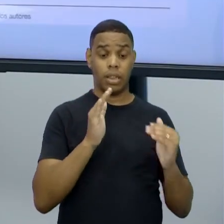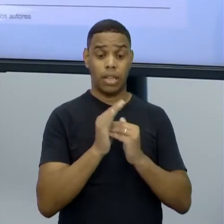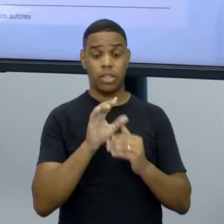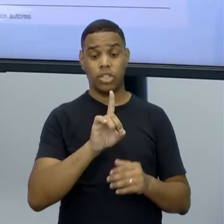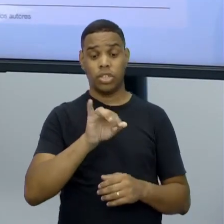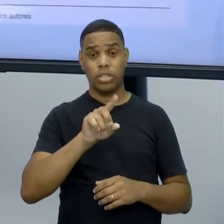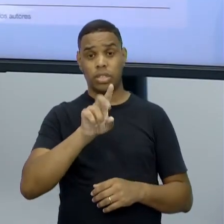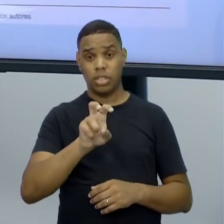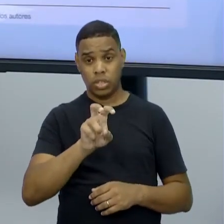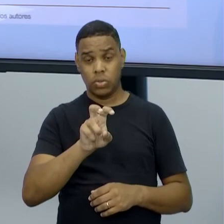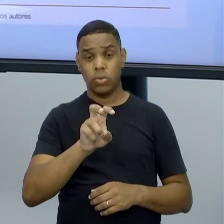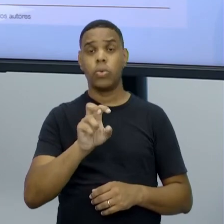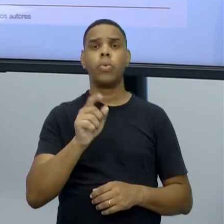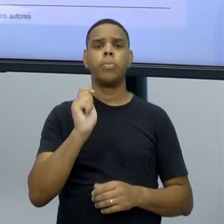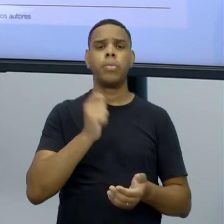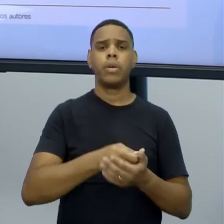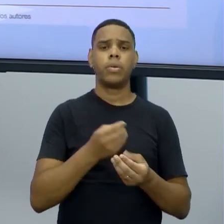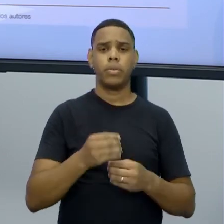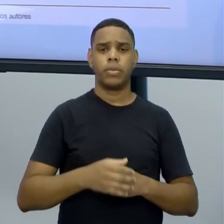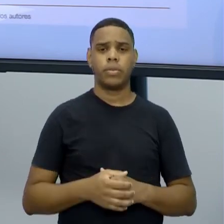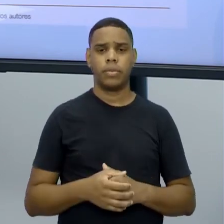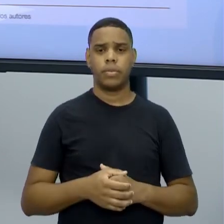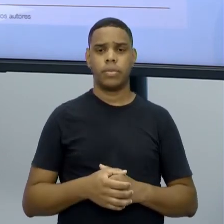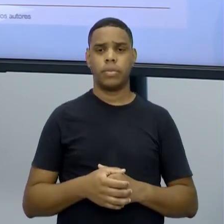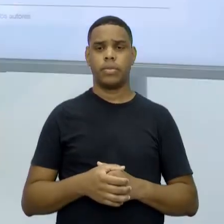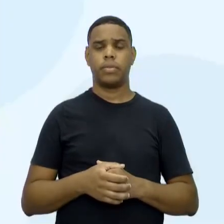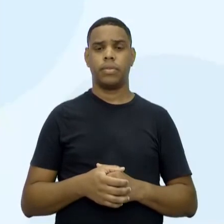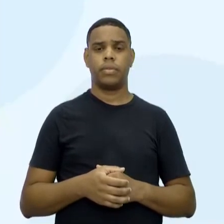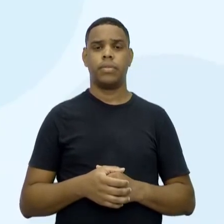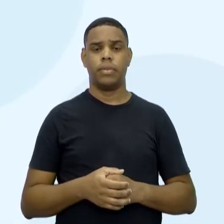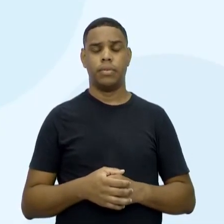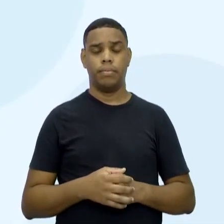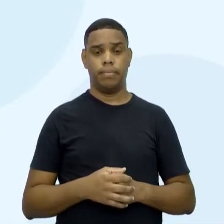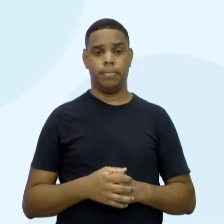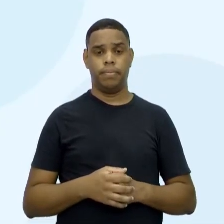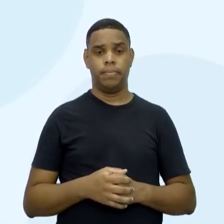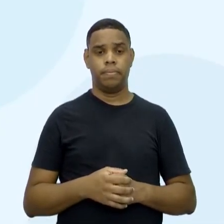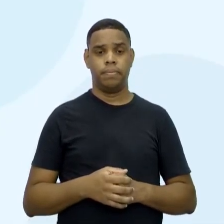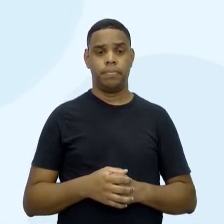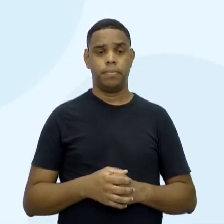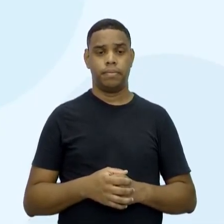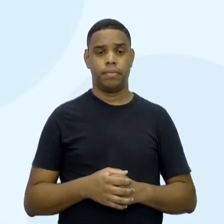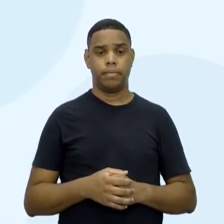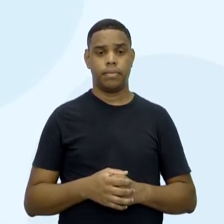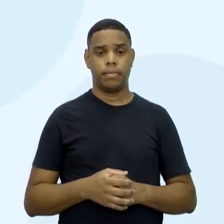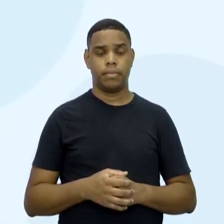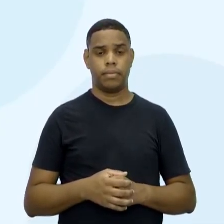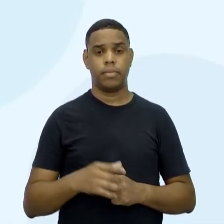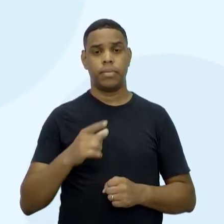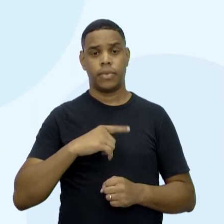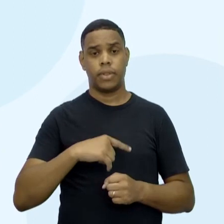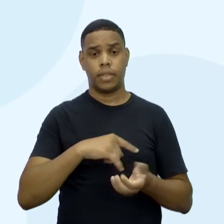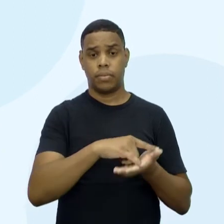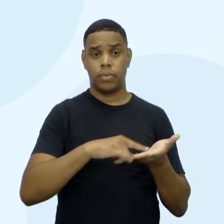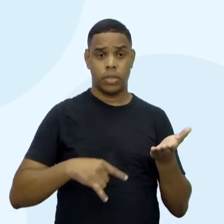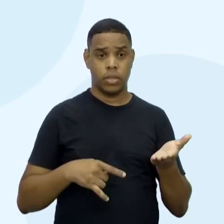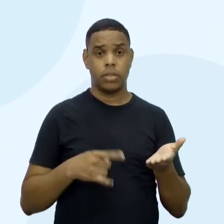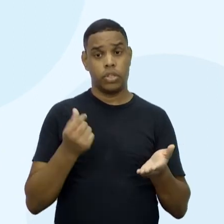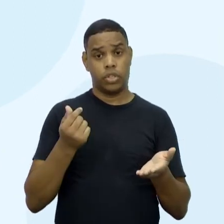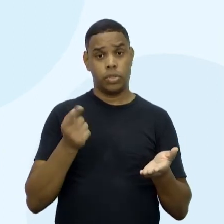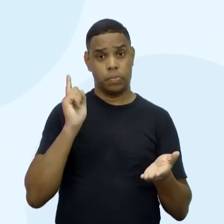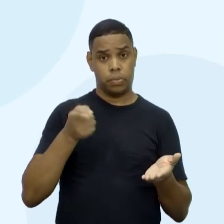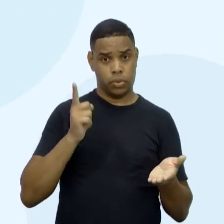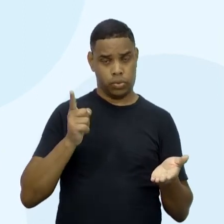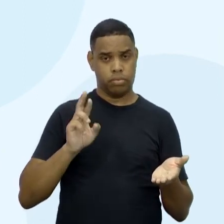dia 5/11? Vou apagar toda a tinta. A gente tem, o boleto custa